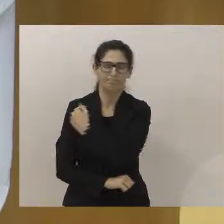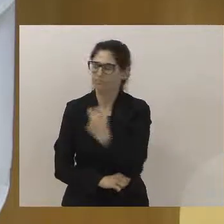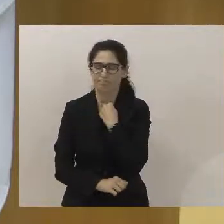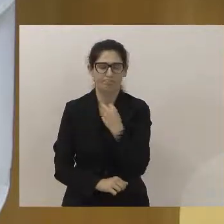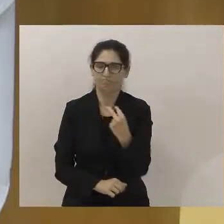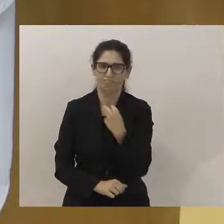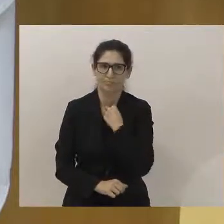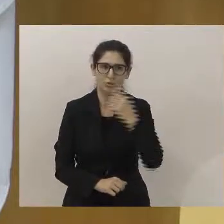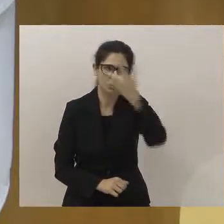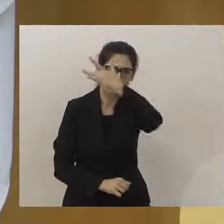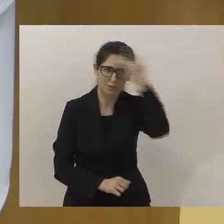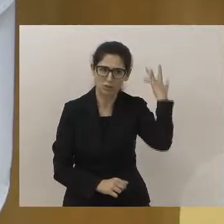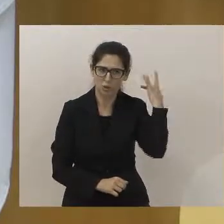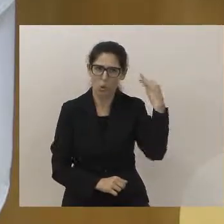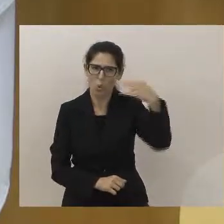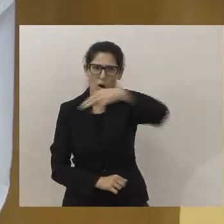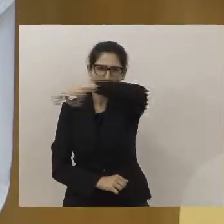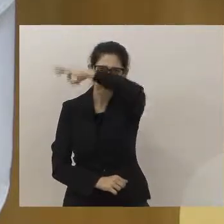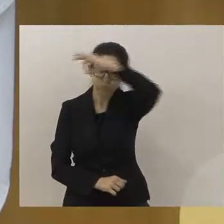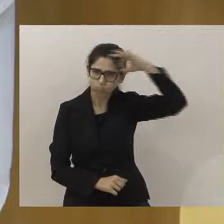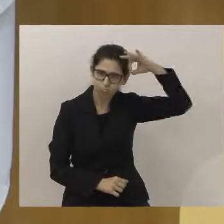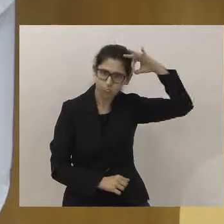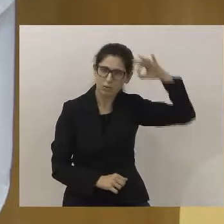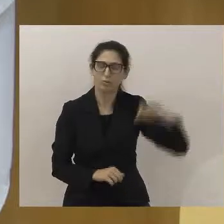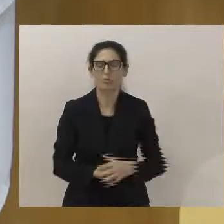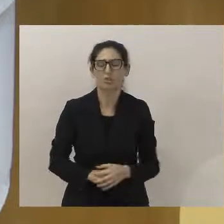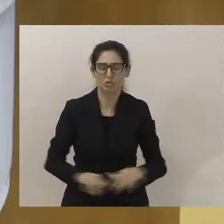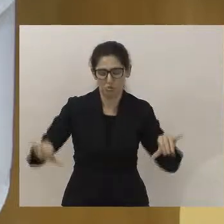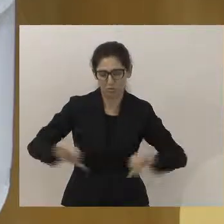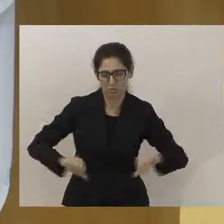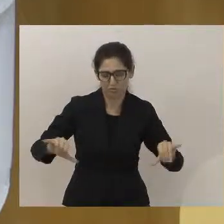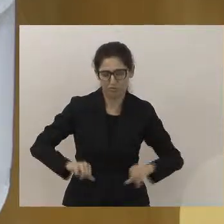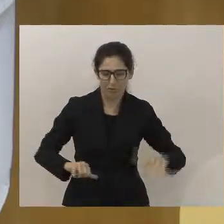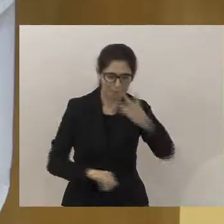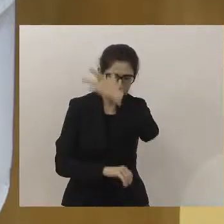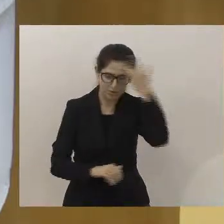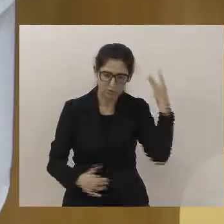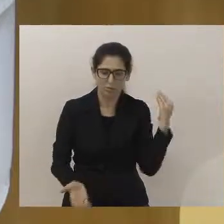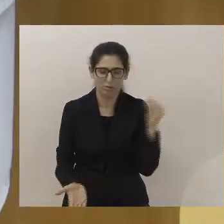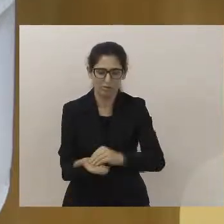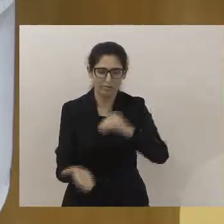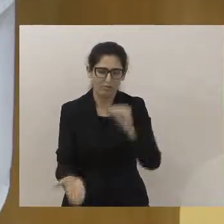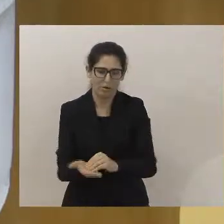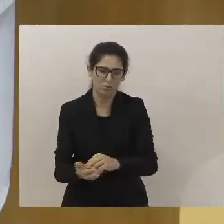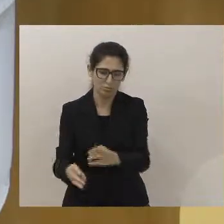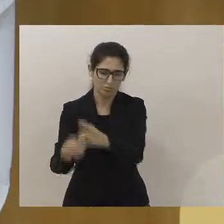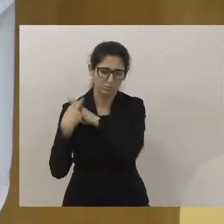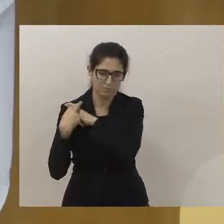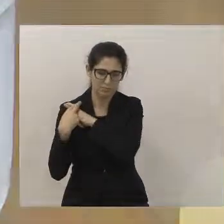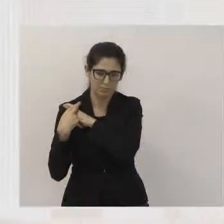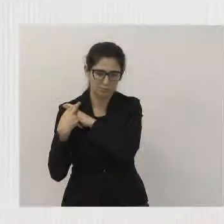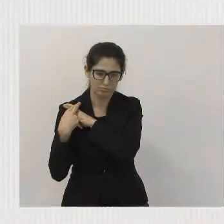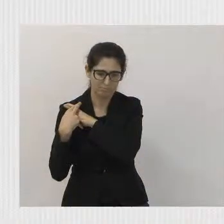pagando pelos irresponsáveis no volante atrás de um veículo. Próximo.